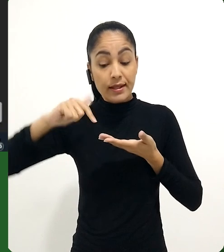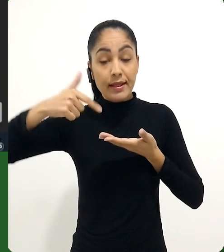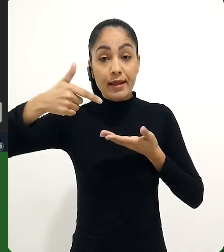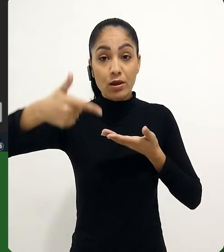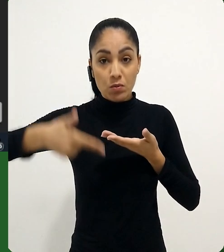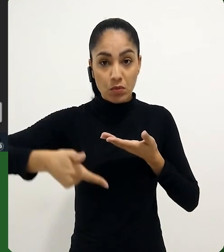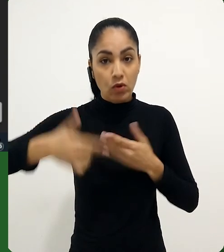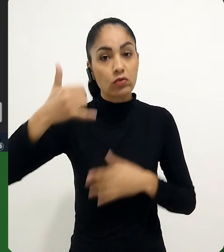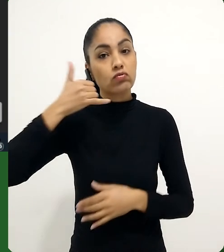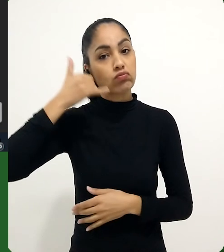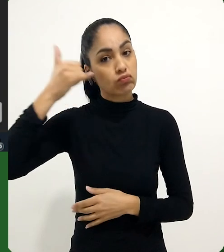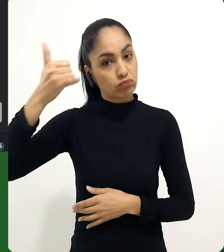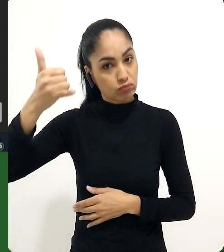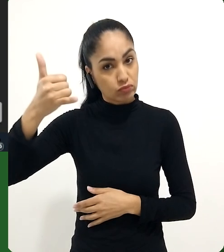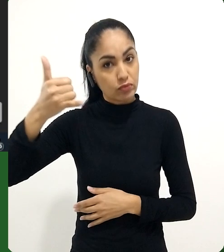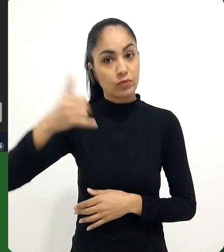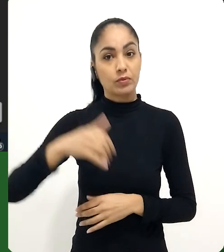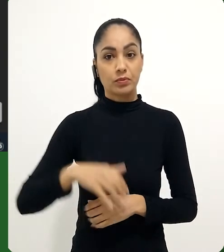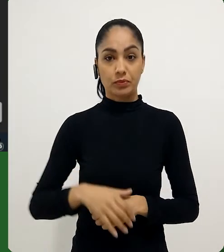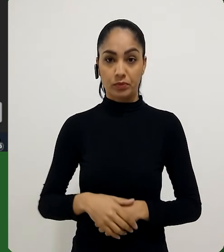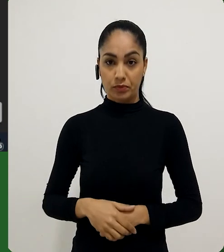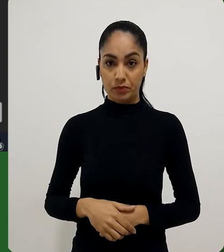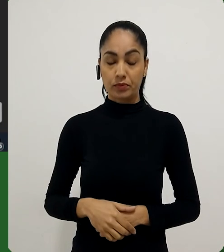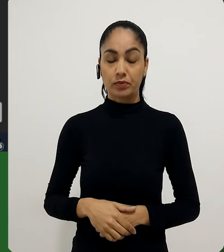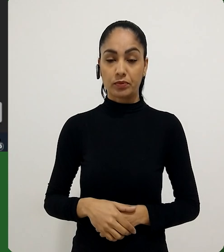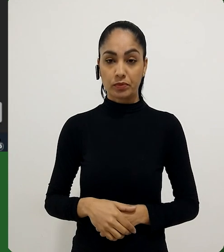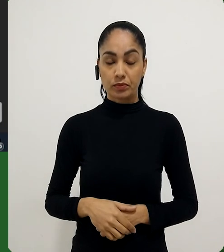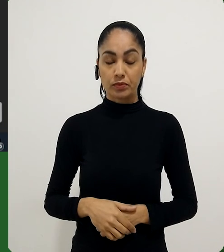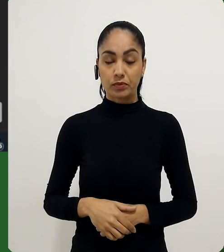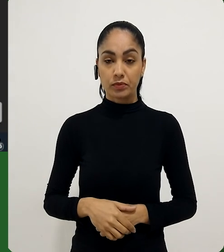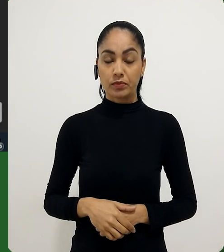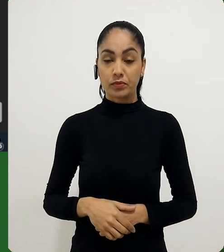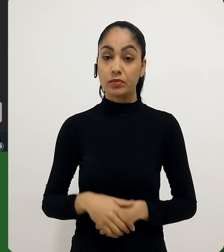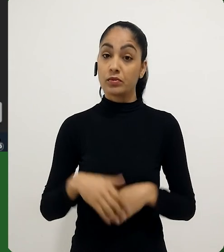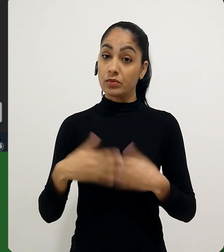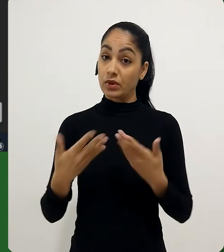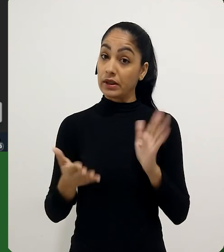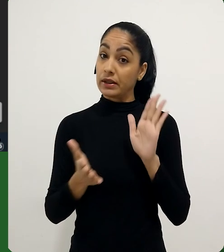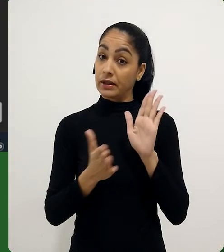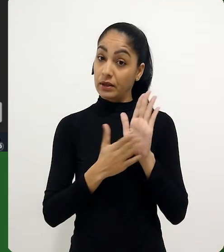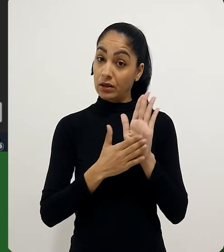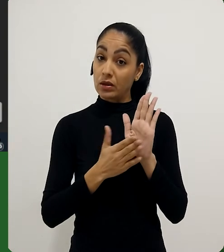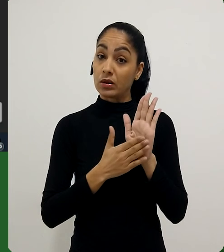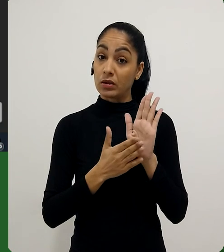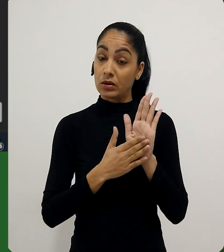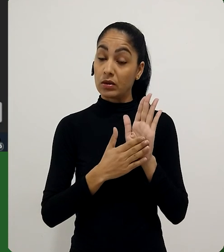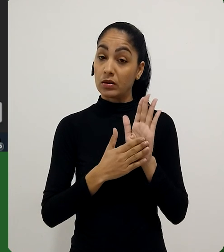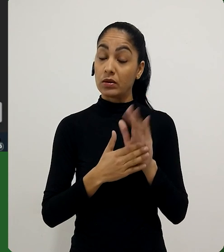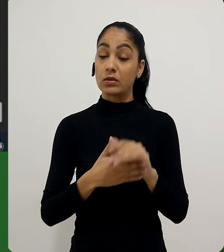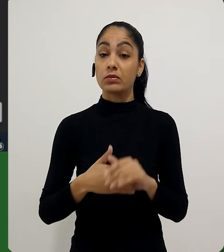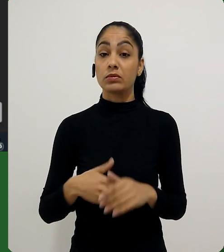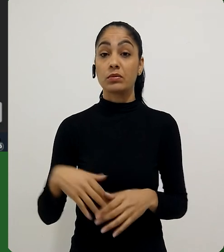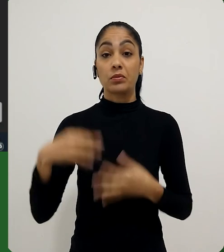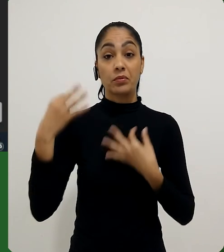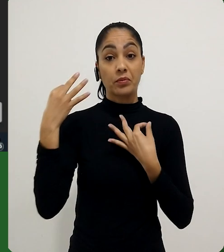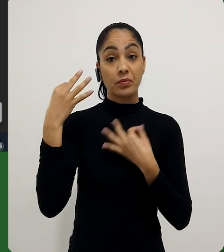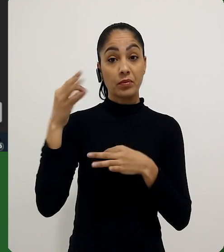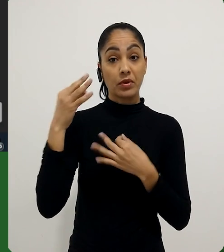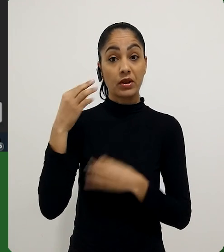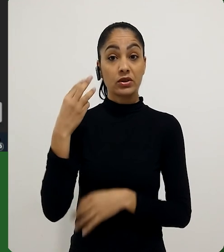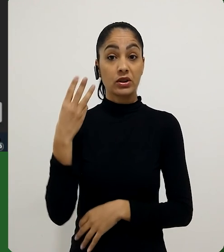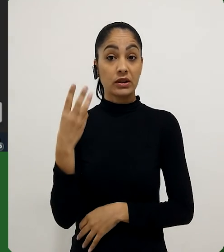atendidos nesse período, você vai dar um retorno posterior, né, mais tarde. Então, essa é